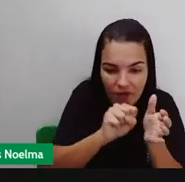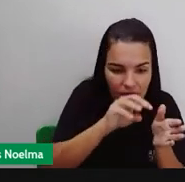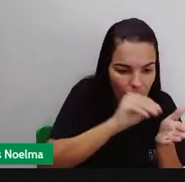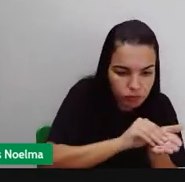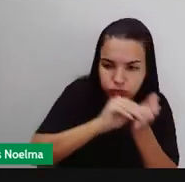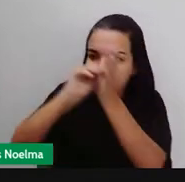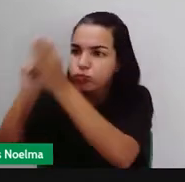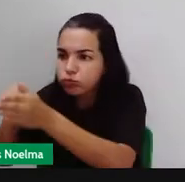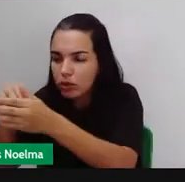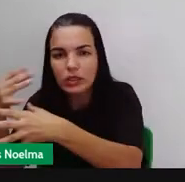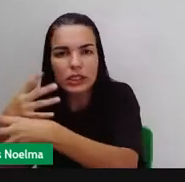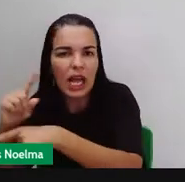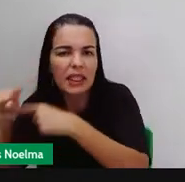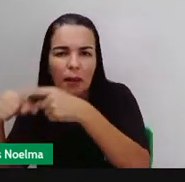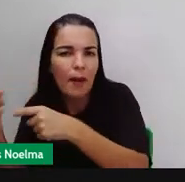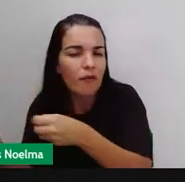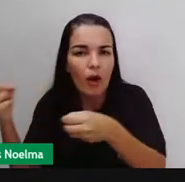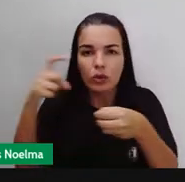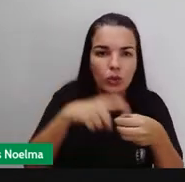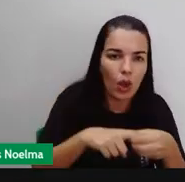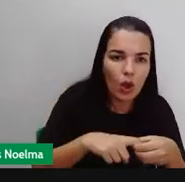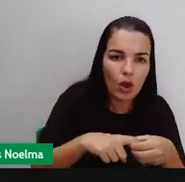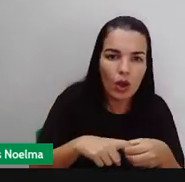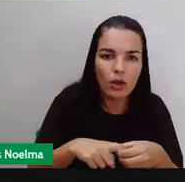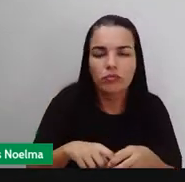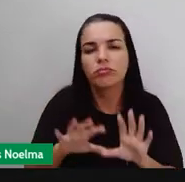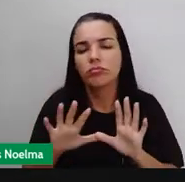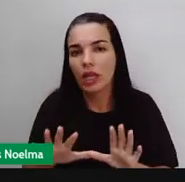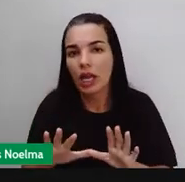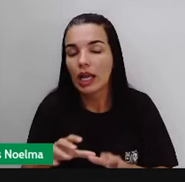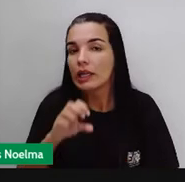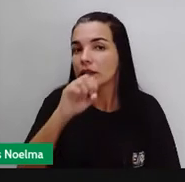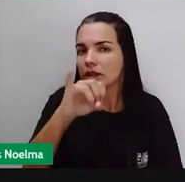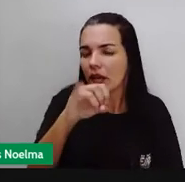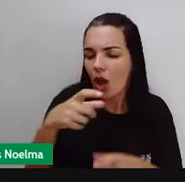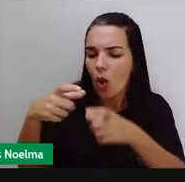cá? Esse lugar que vocês já foram